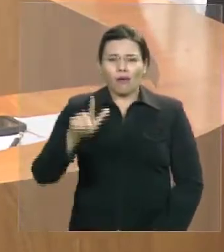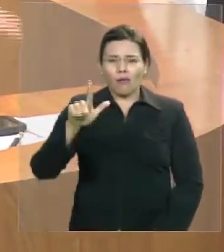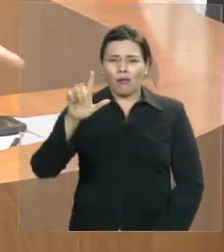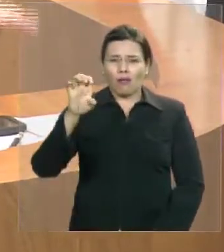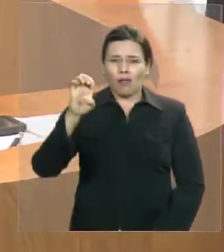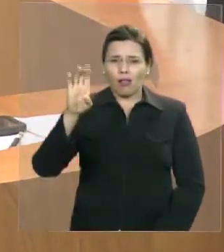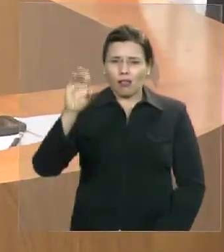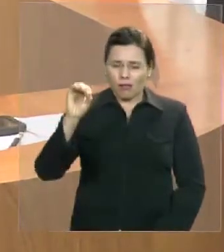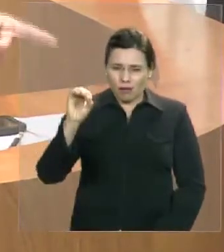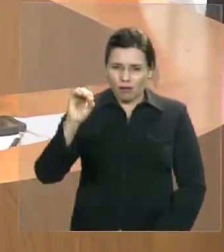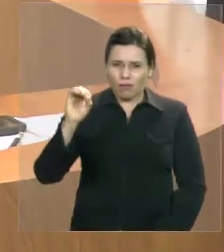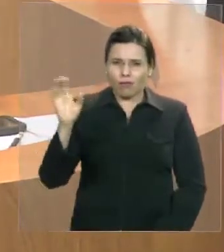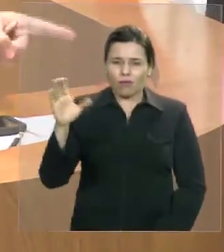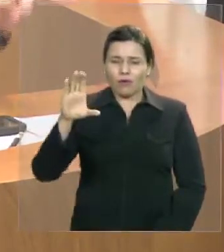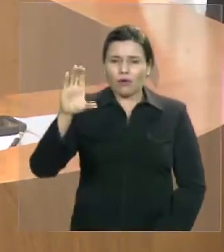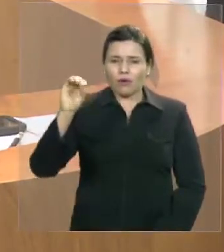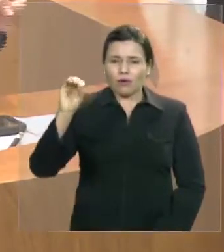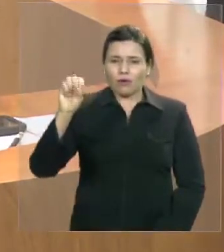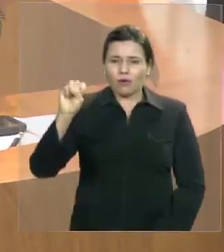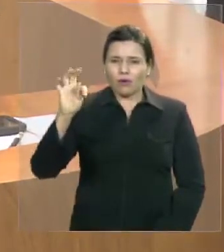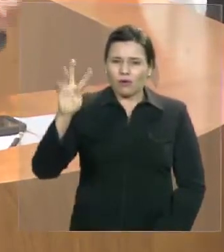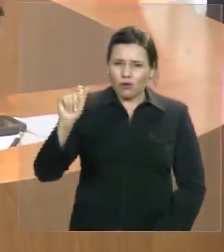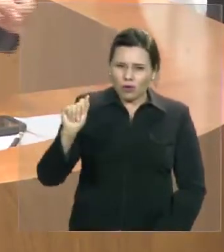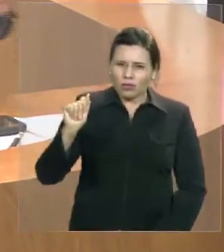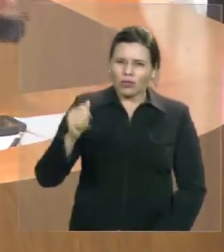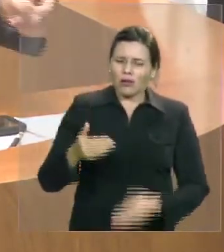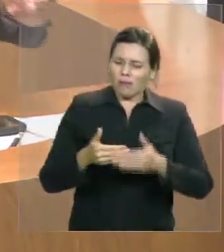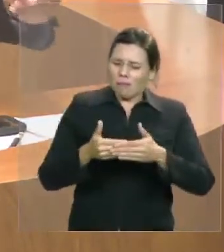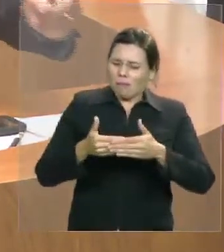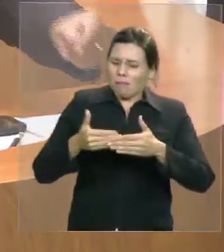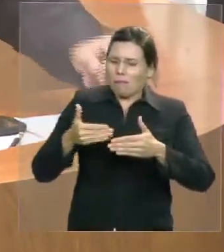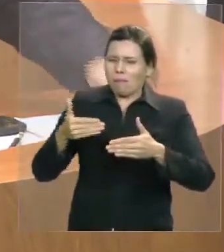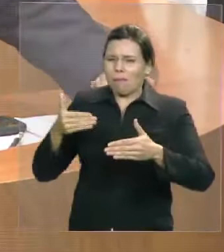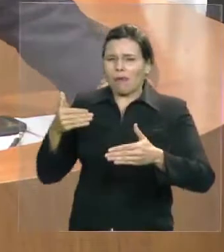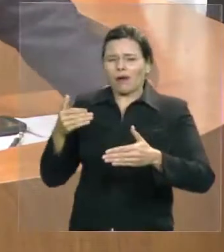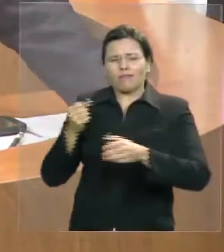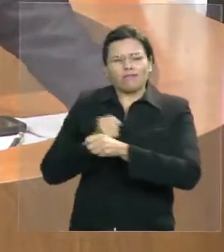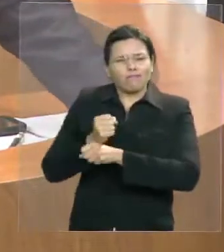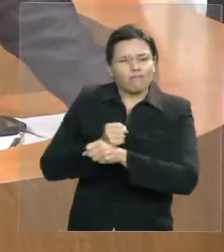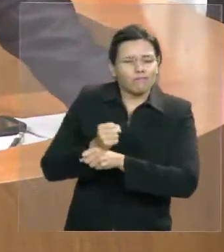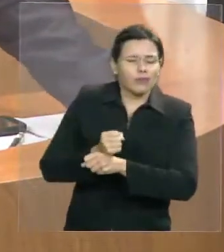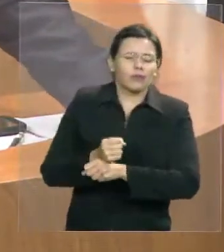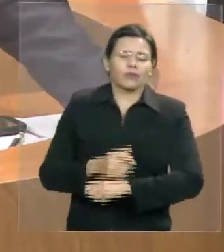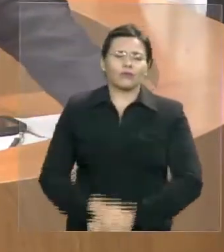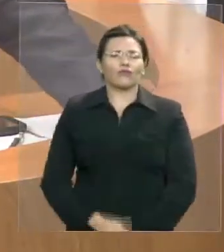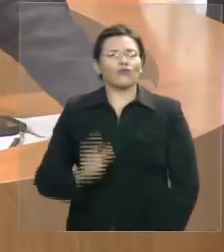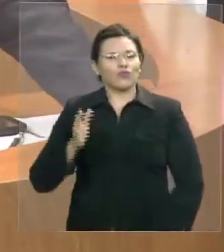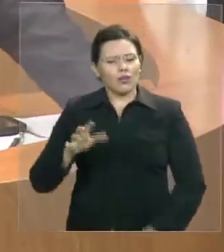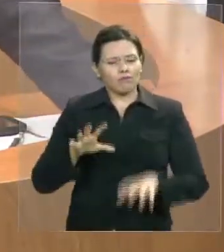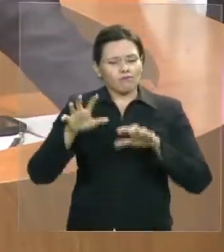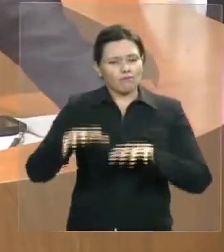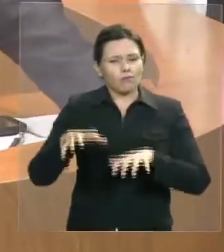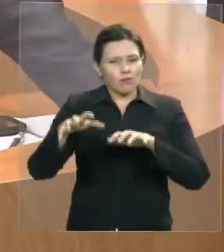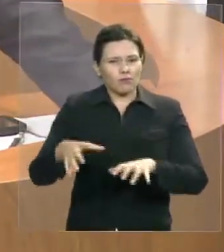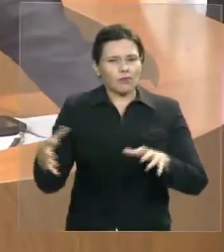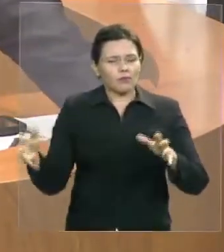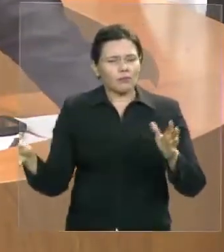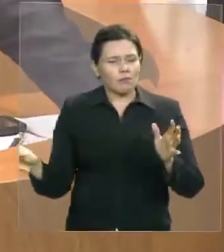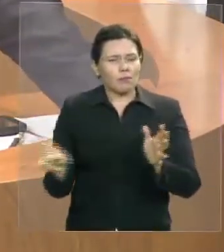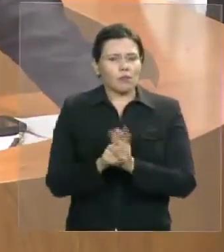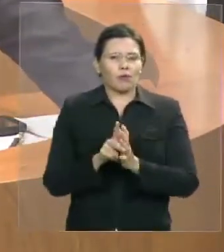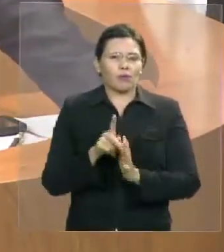Léo Costa já militava, já andava pelas ruas do Maranhão afora, junto com o saudoso Neiva Moreira e Jackson